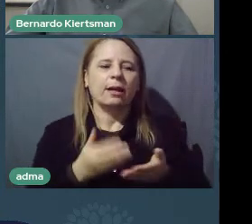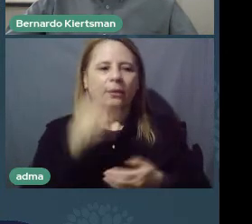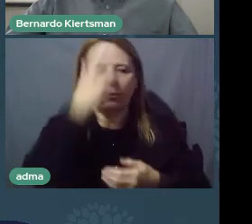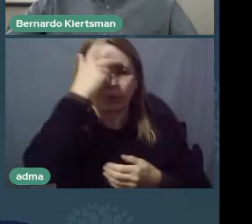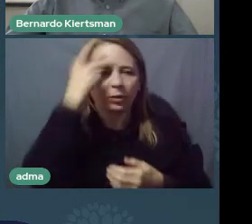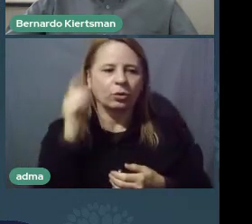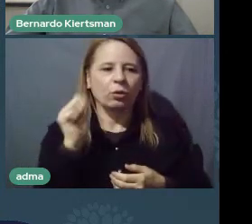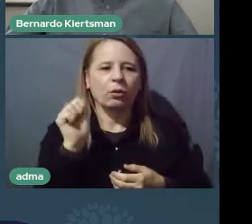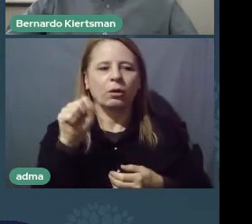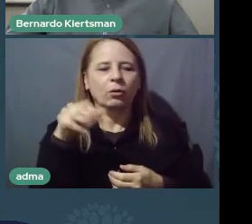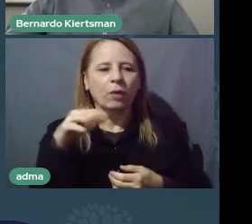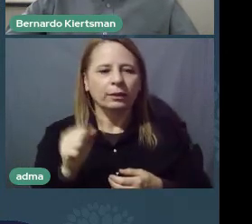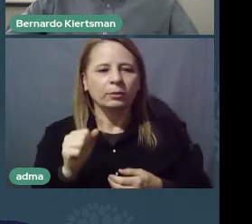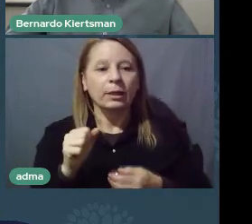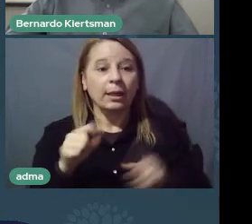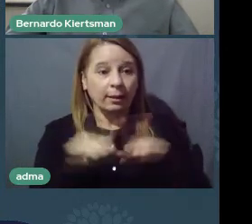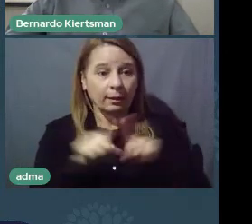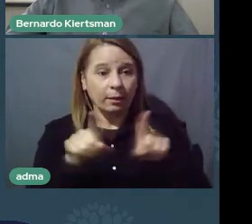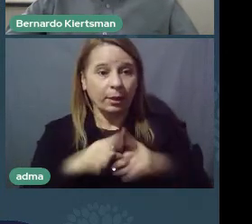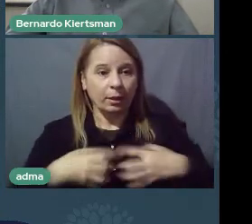os broncodilatadores,